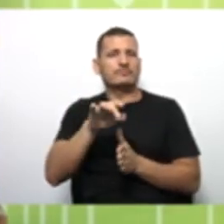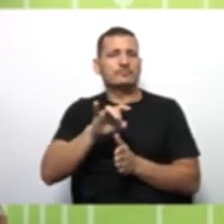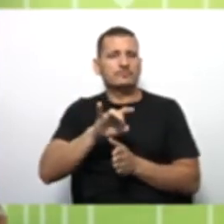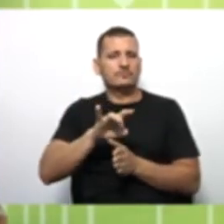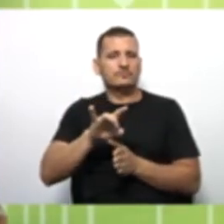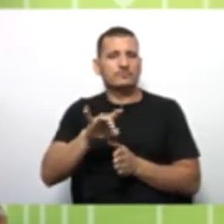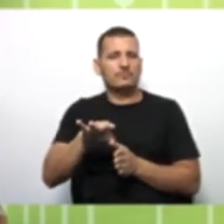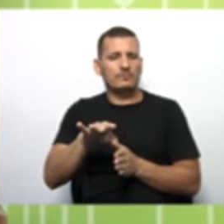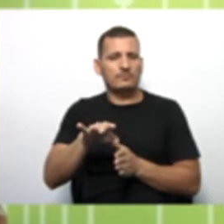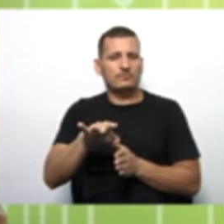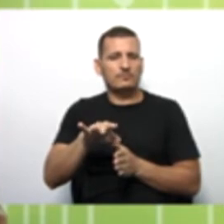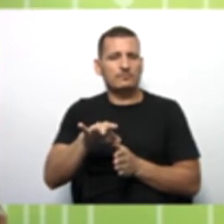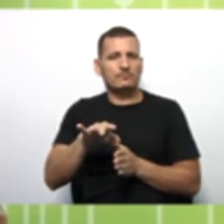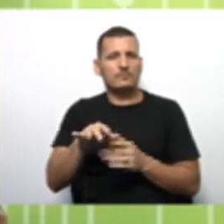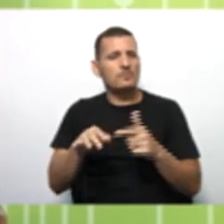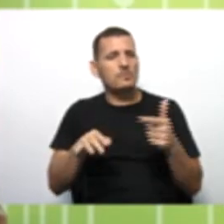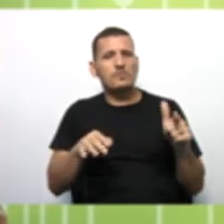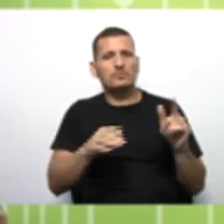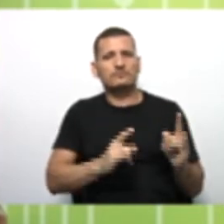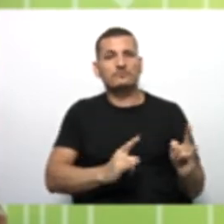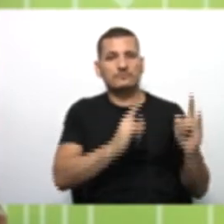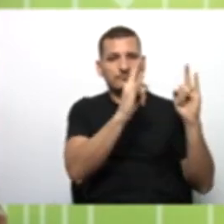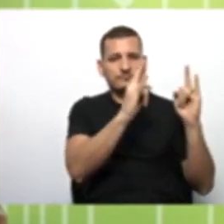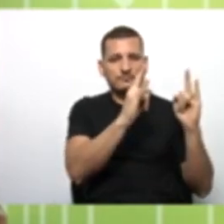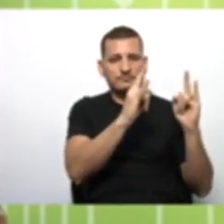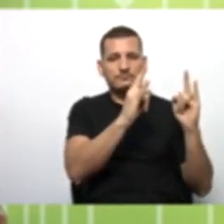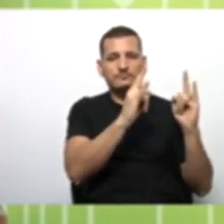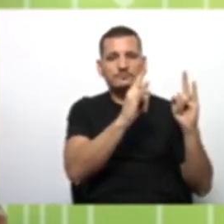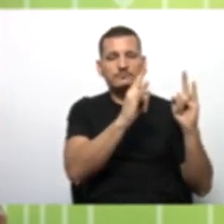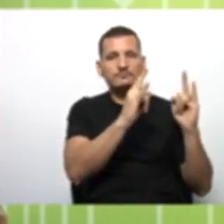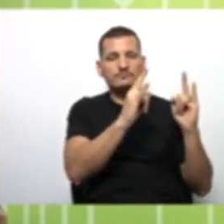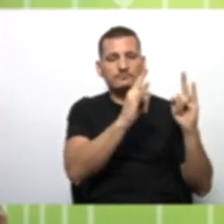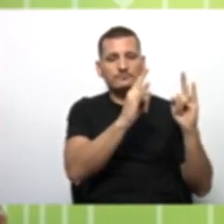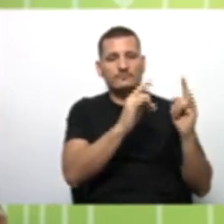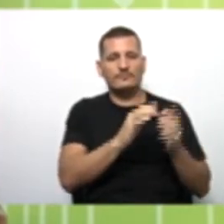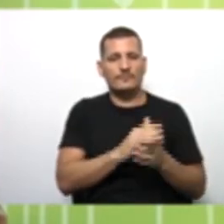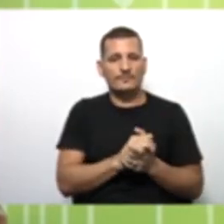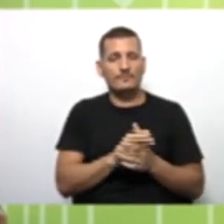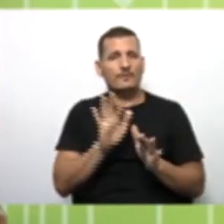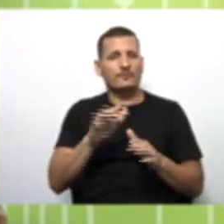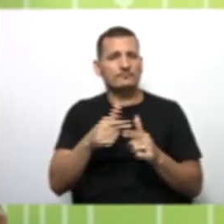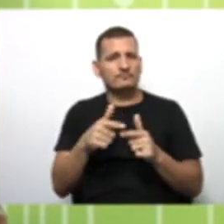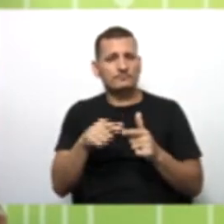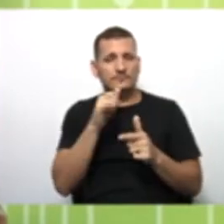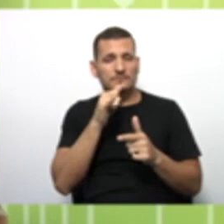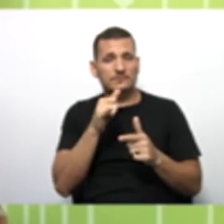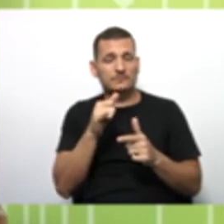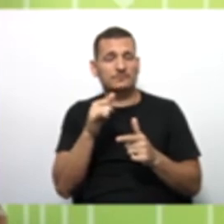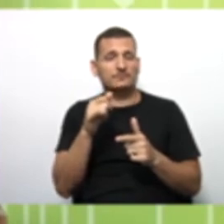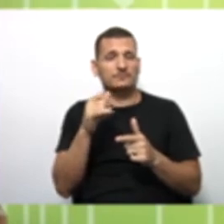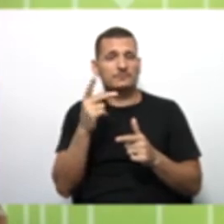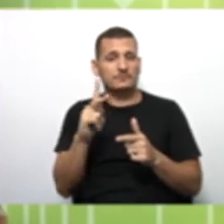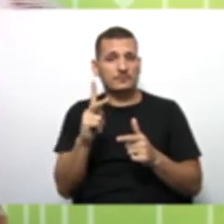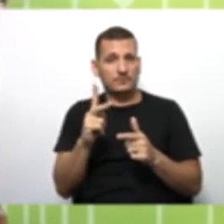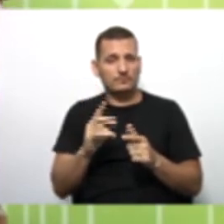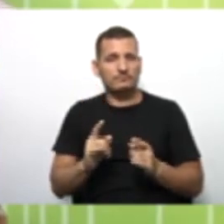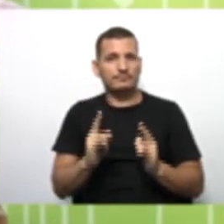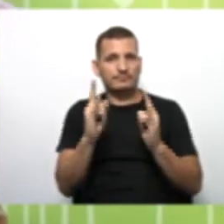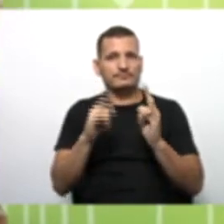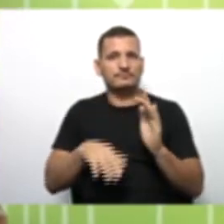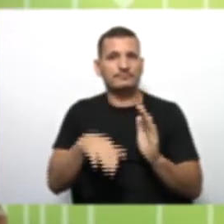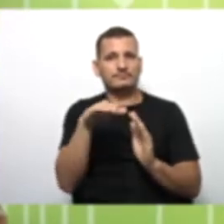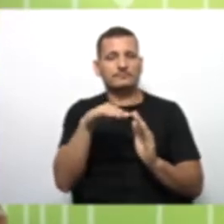o depósito é mudado automaticamente. Então, ele transfere o estoque, né, o grande estoque de cimento